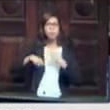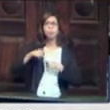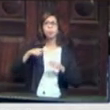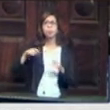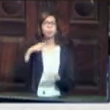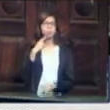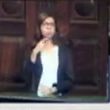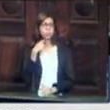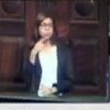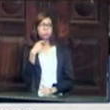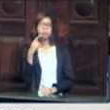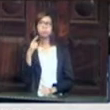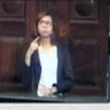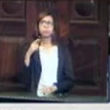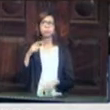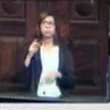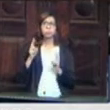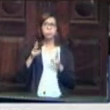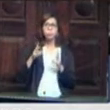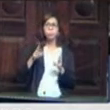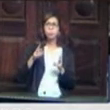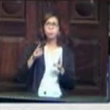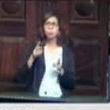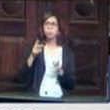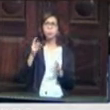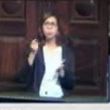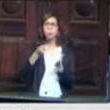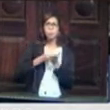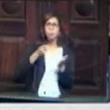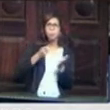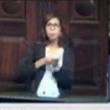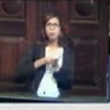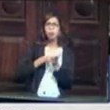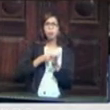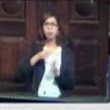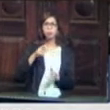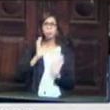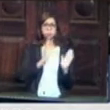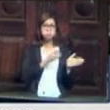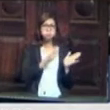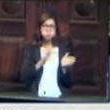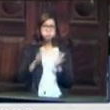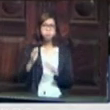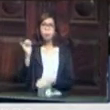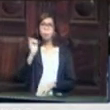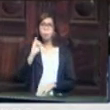conseguir manter em dia o pagamento dos impostos